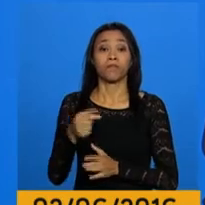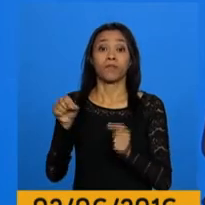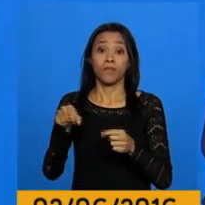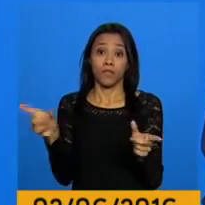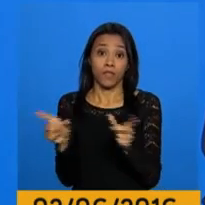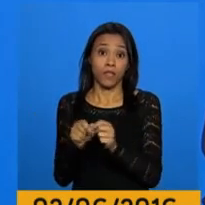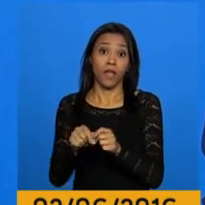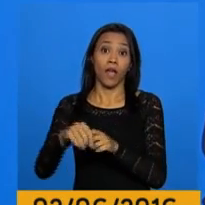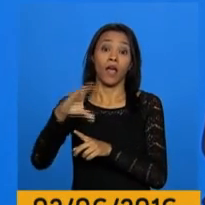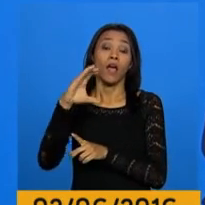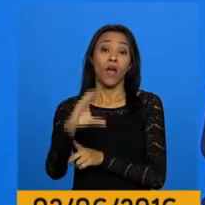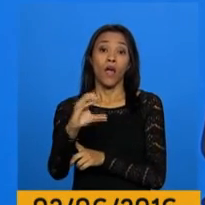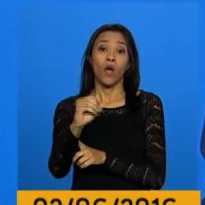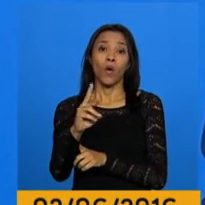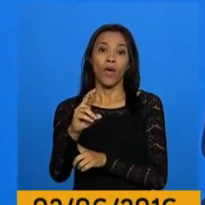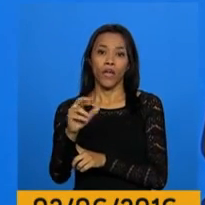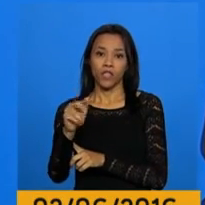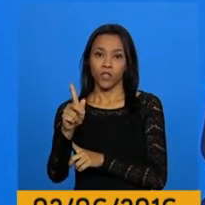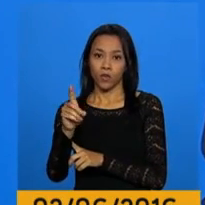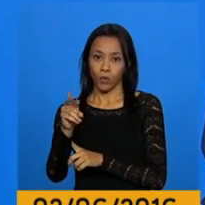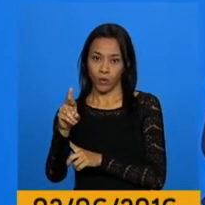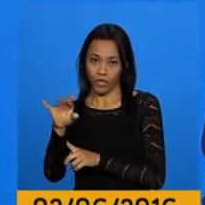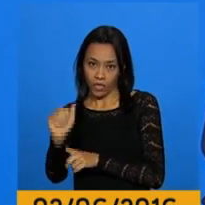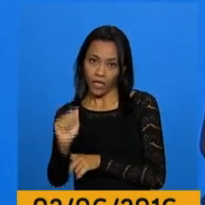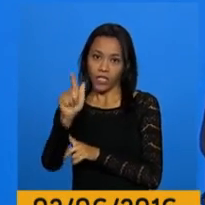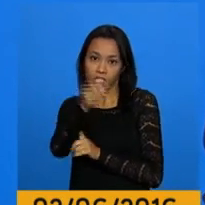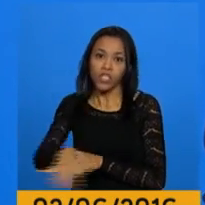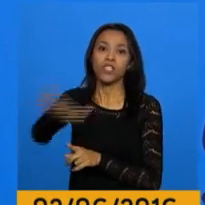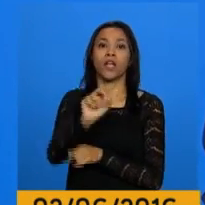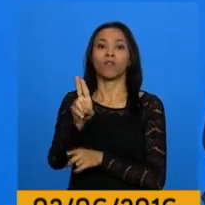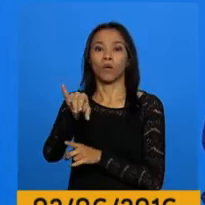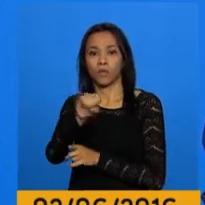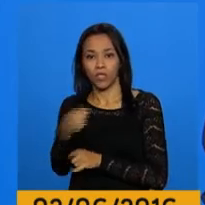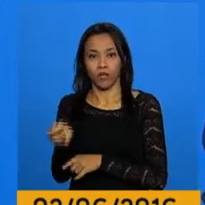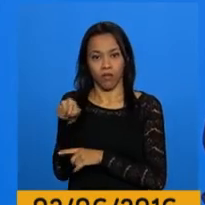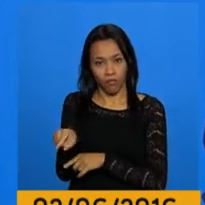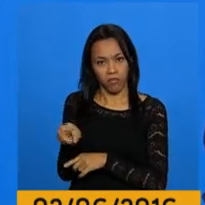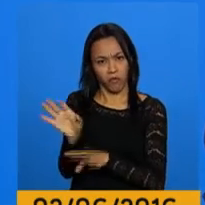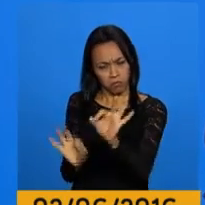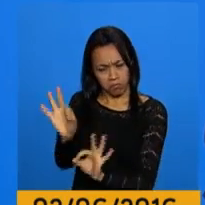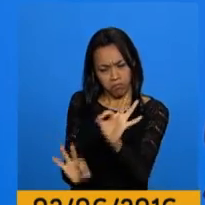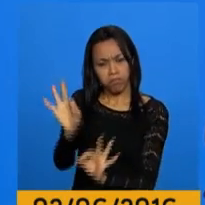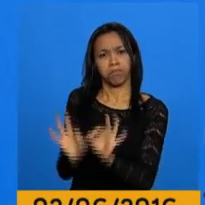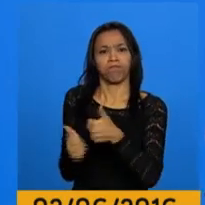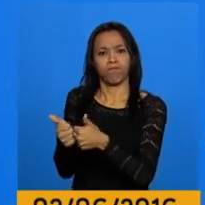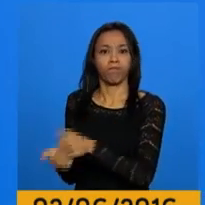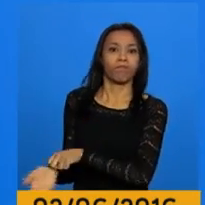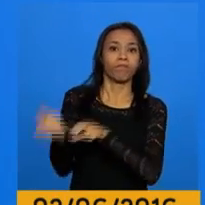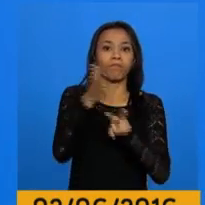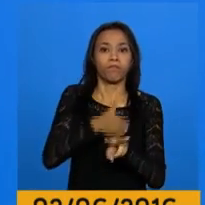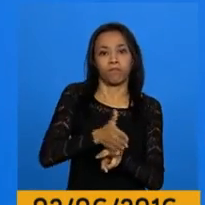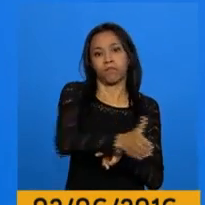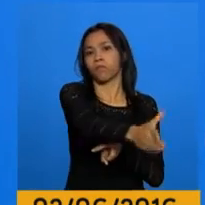União, carreira de Estado, concursada, excepcionalmente bem montada e preparada. E a segunda